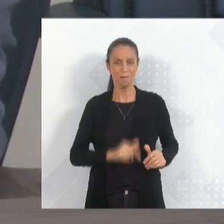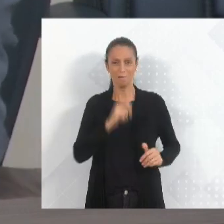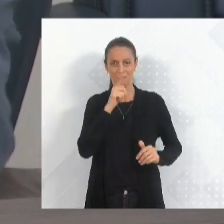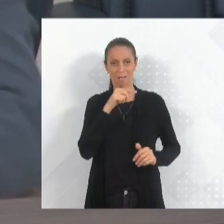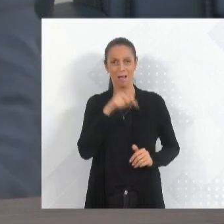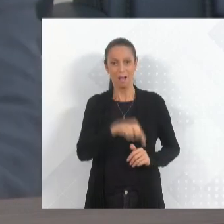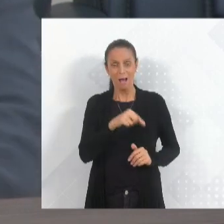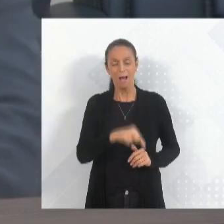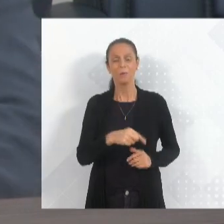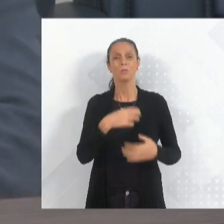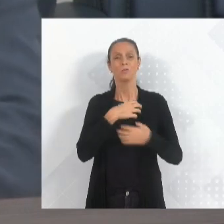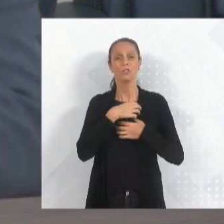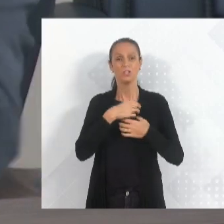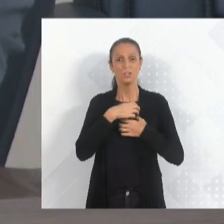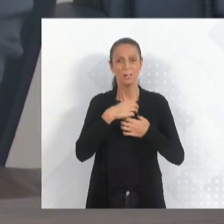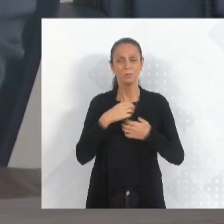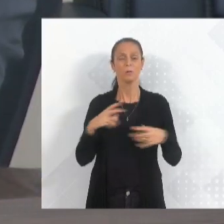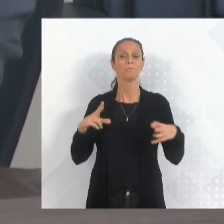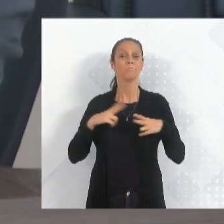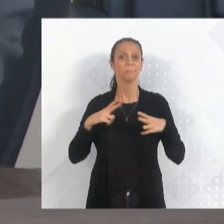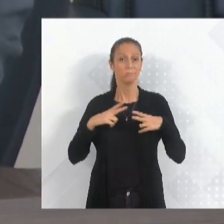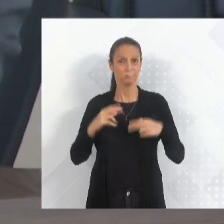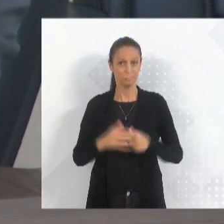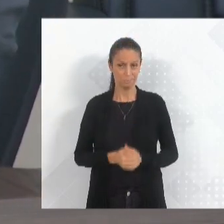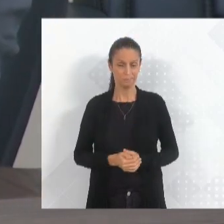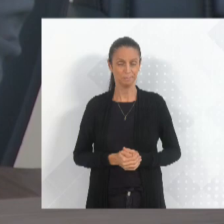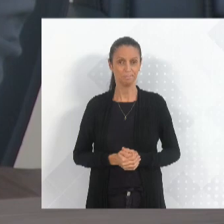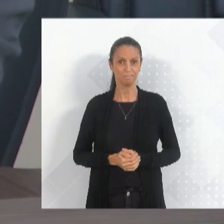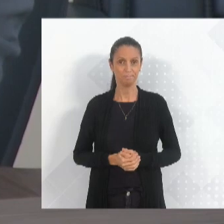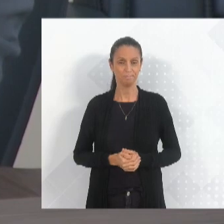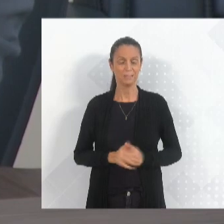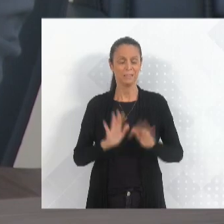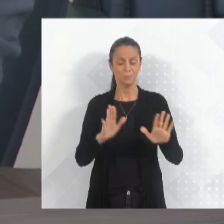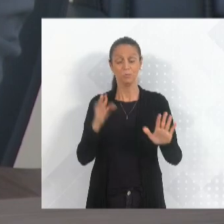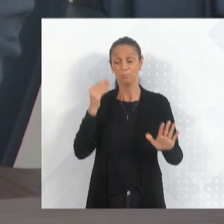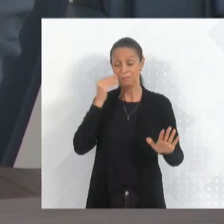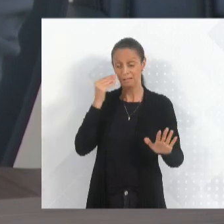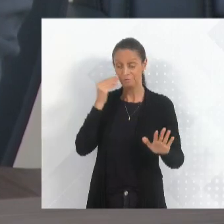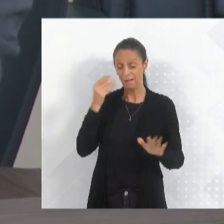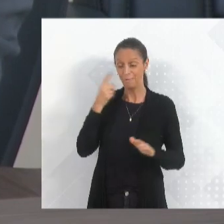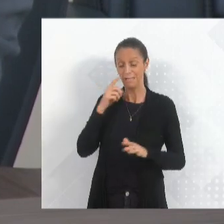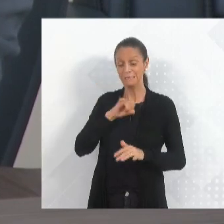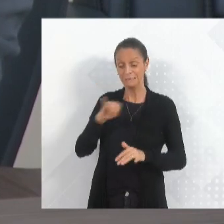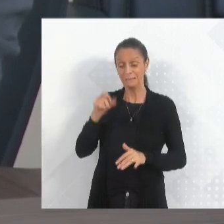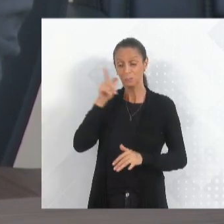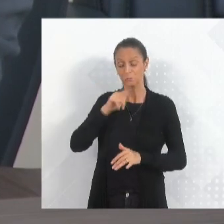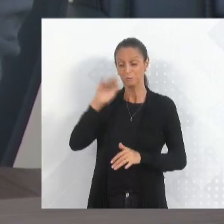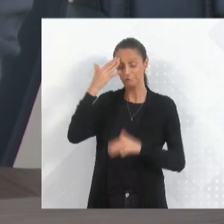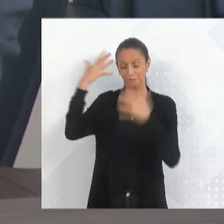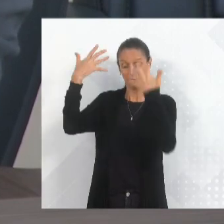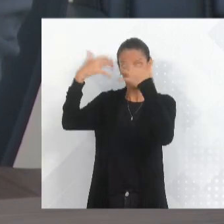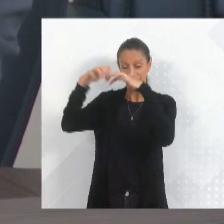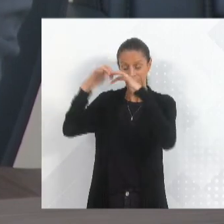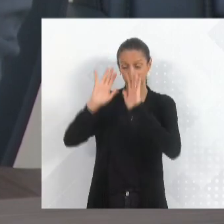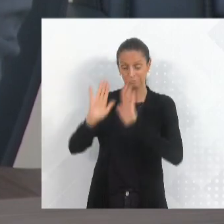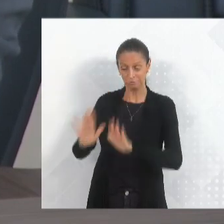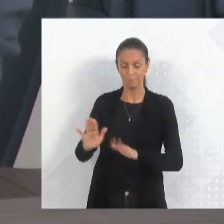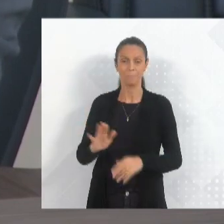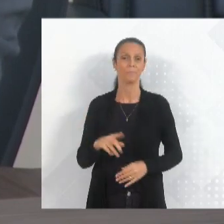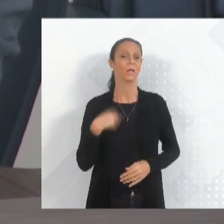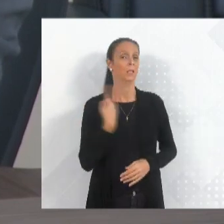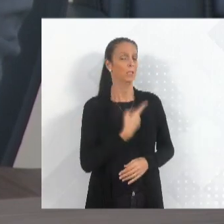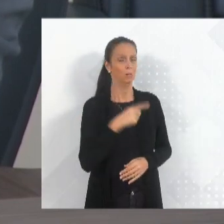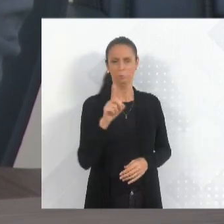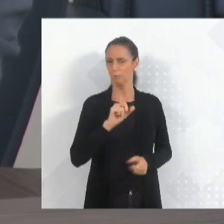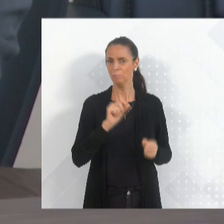vamos ver se eu consegui acompanhar o raciocínio aqui. Primeiro, nós não estamos executando contratos